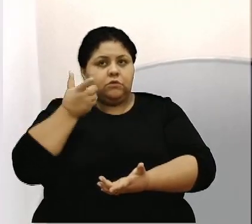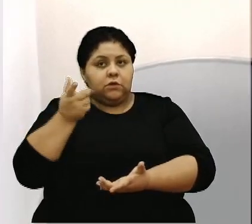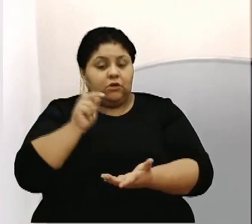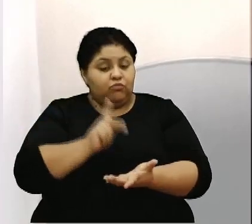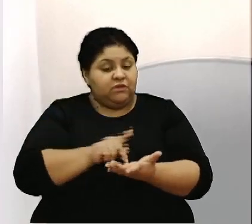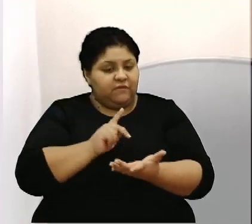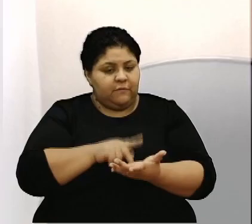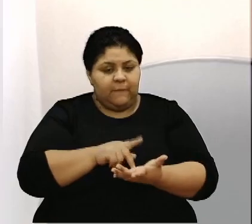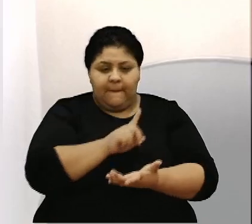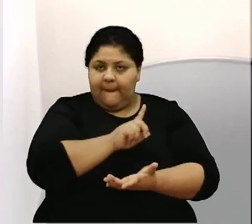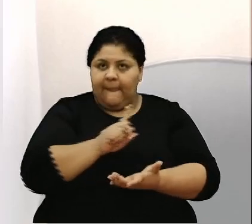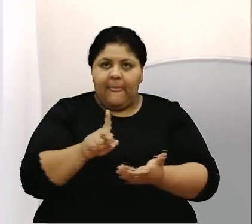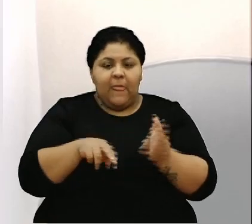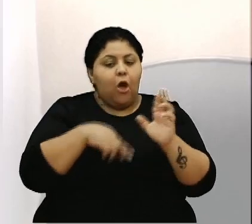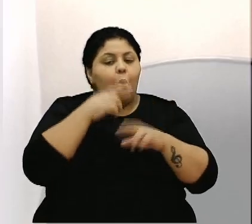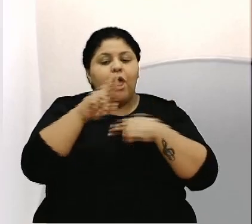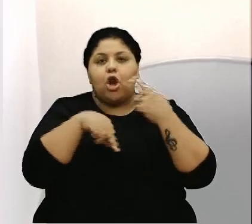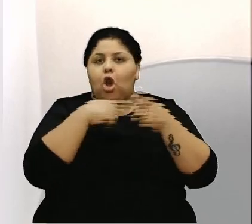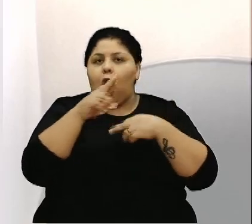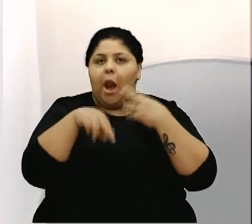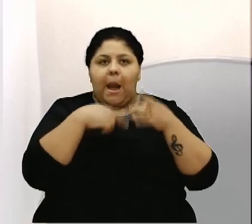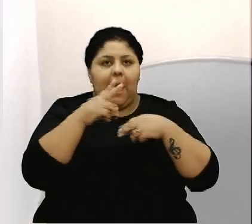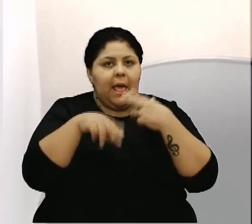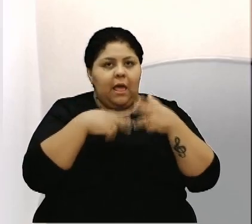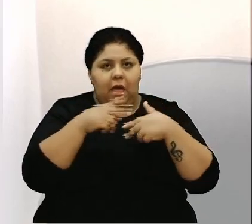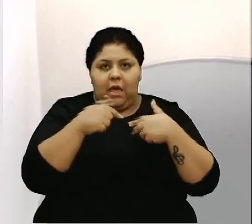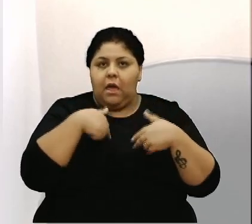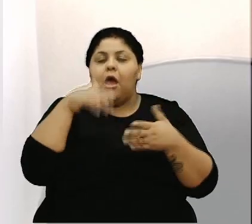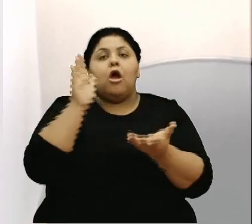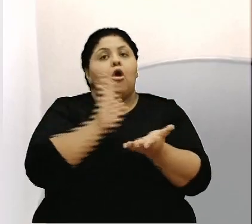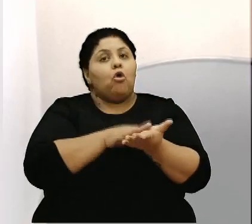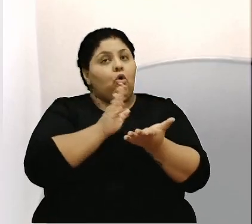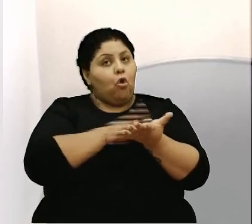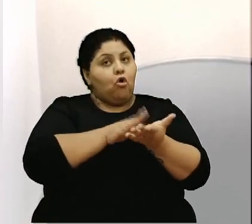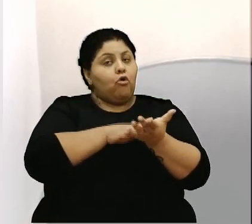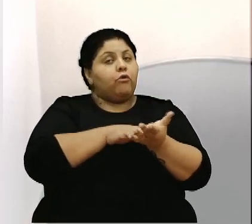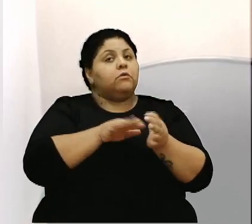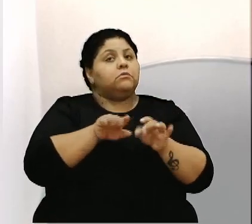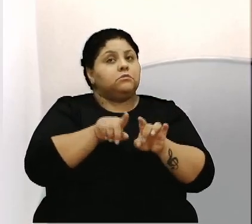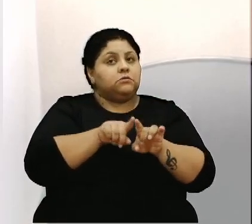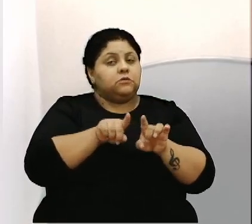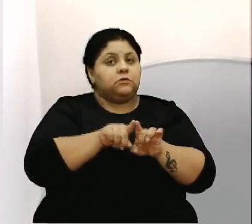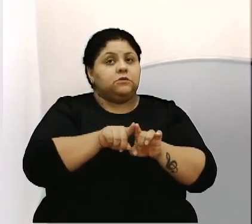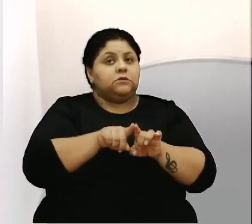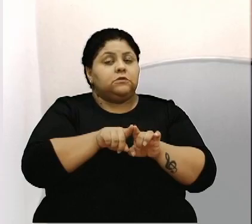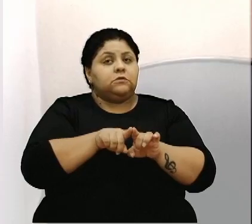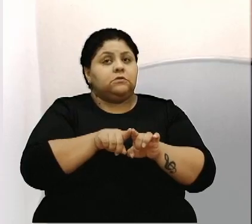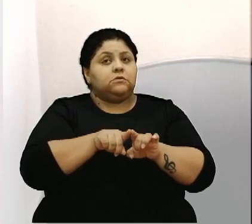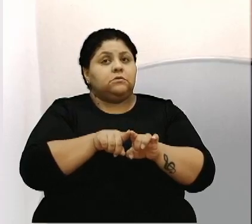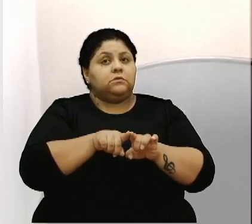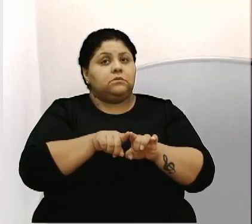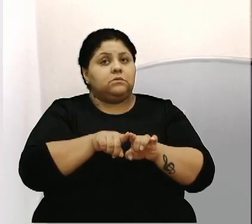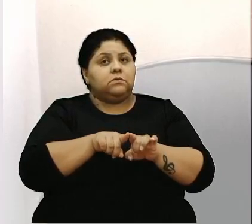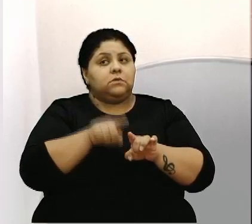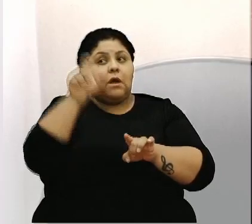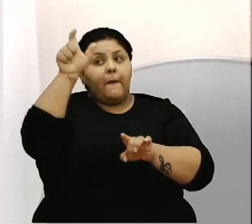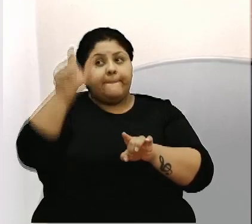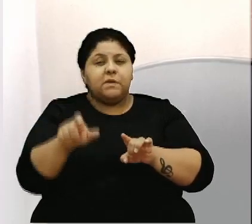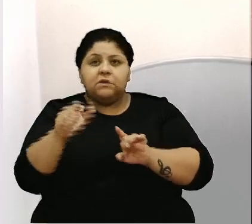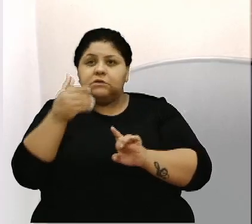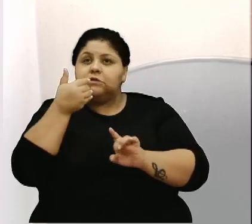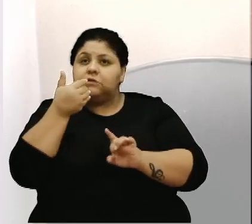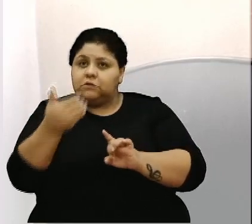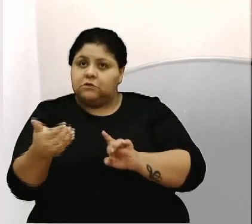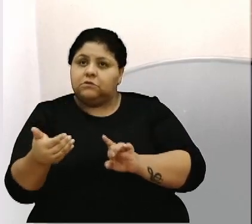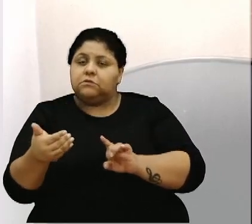verdade. Não me enrolem, por favor, porque eu cobro e além de cobrar, eu vou até aquela pessoa que pediu e